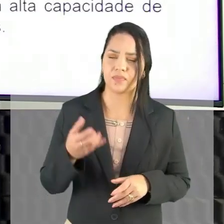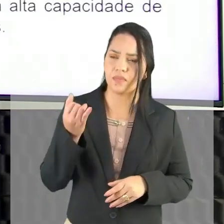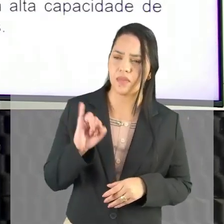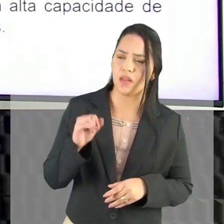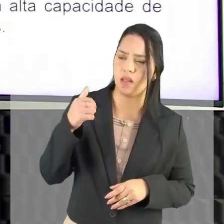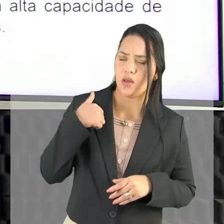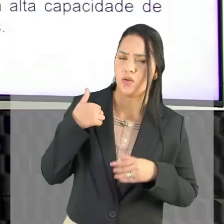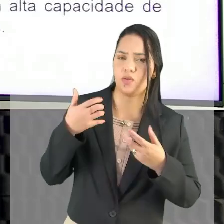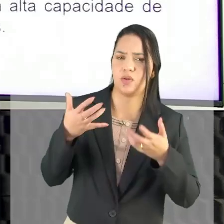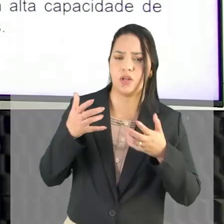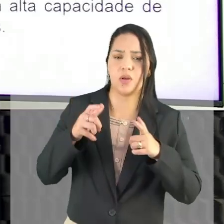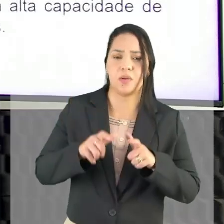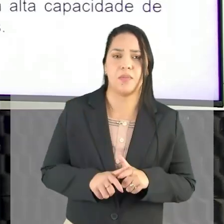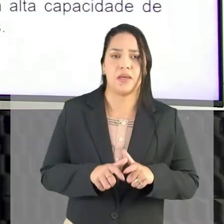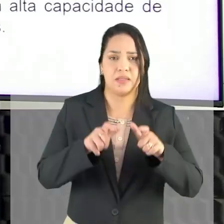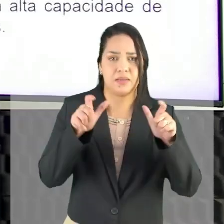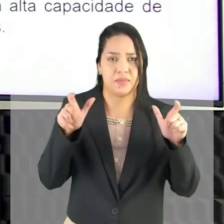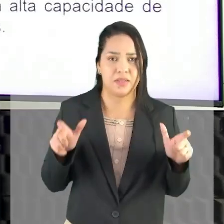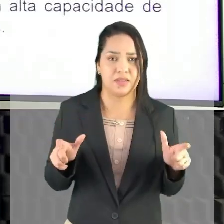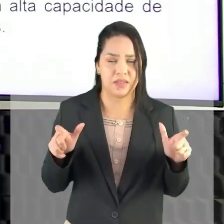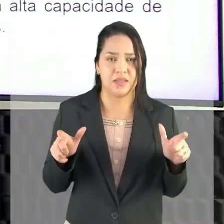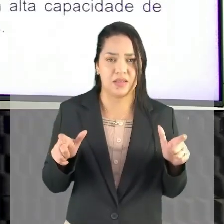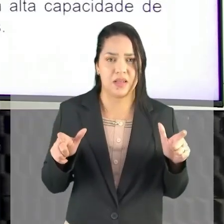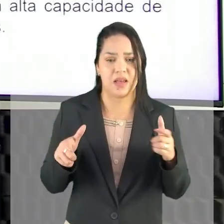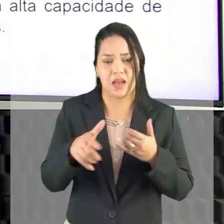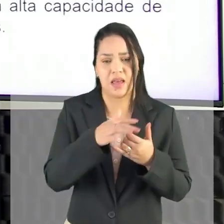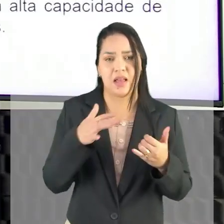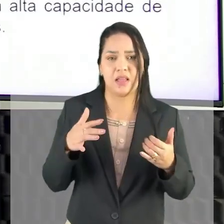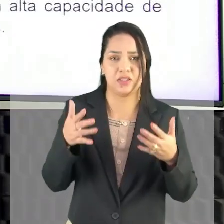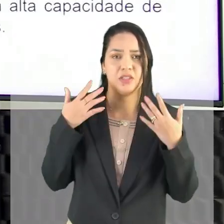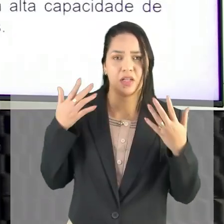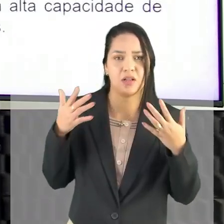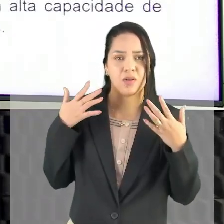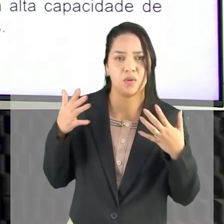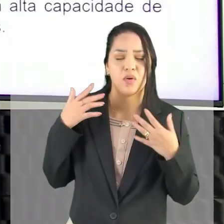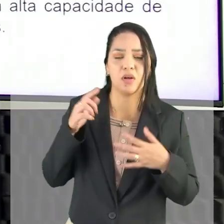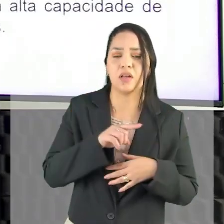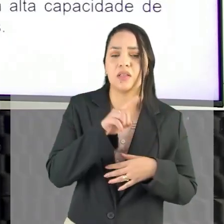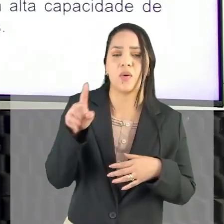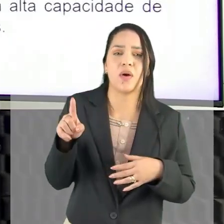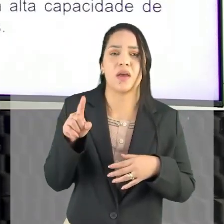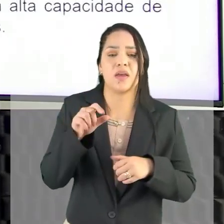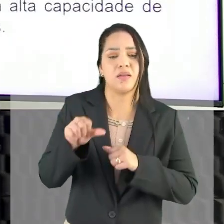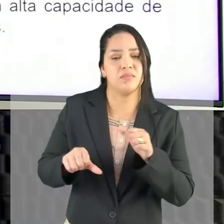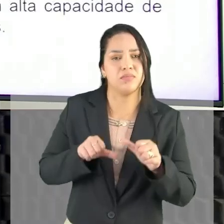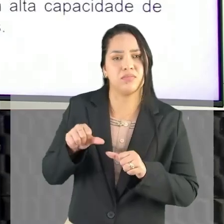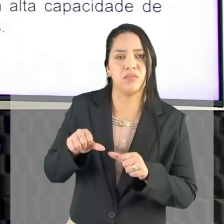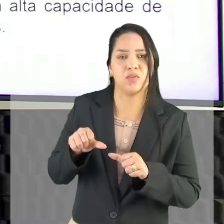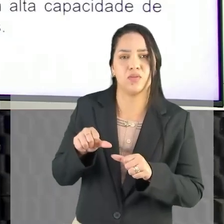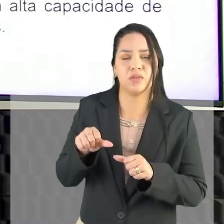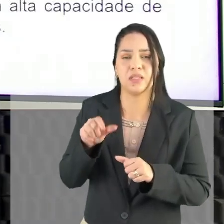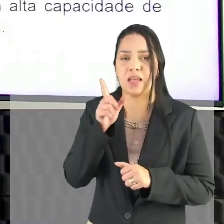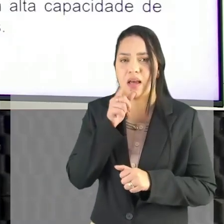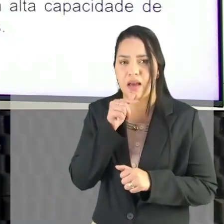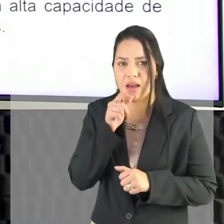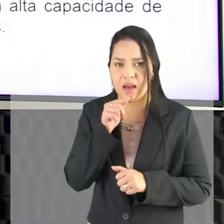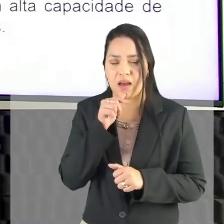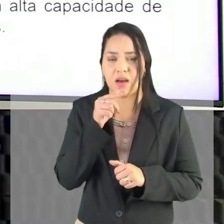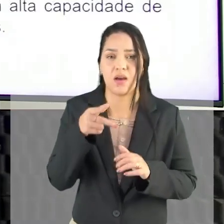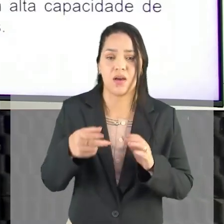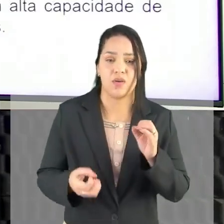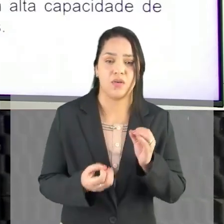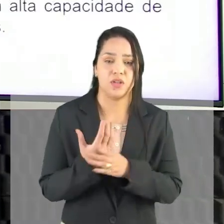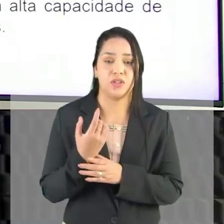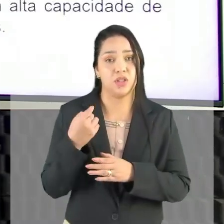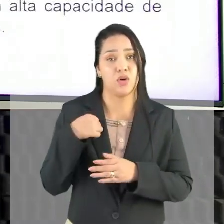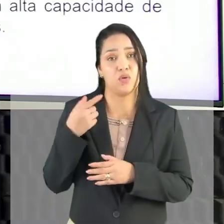estou querendo maximizar a ilha de calor, não é refazendo os cursos d'água a sua origem